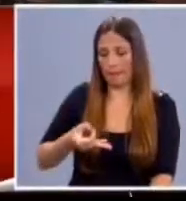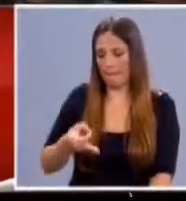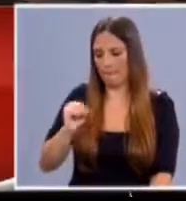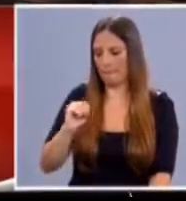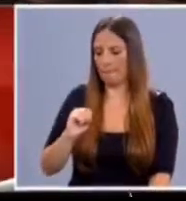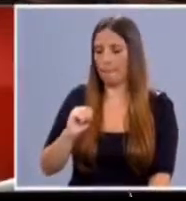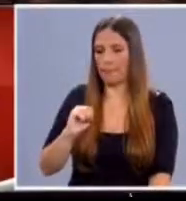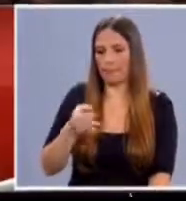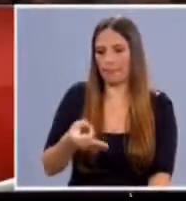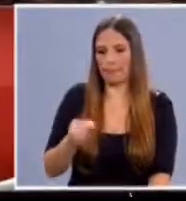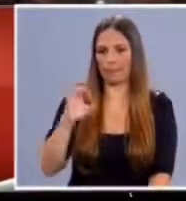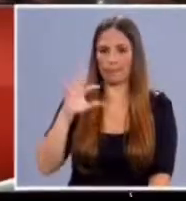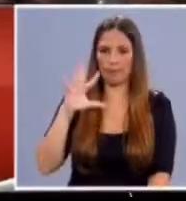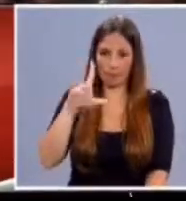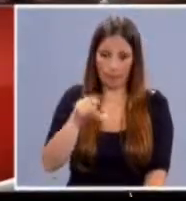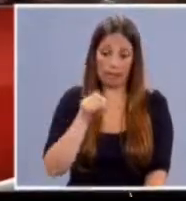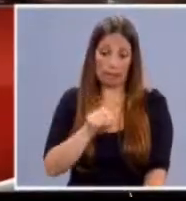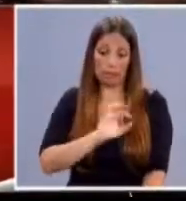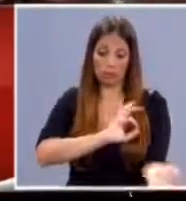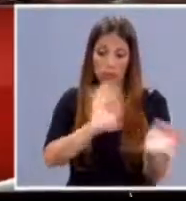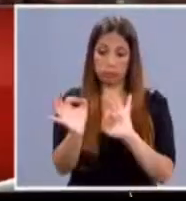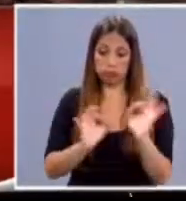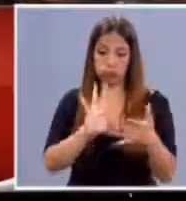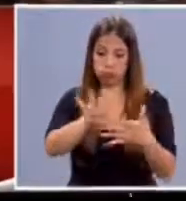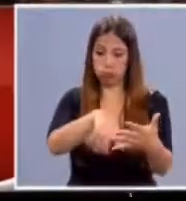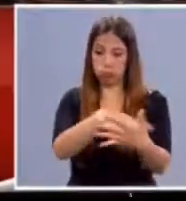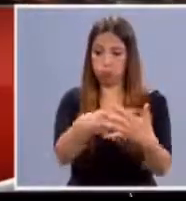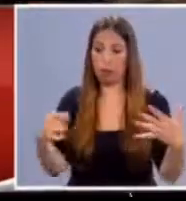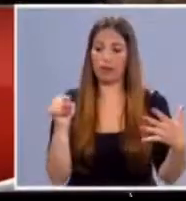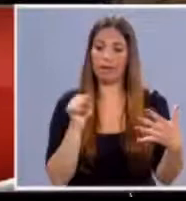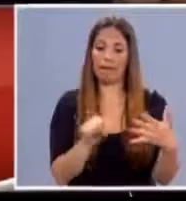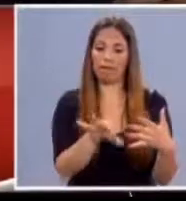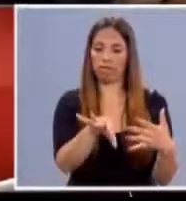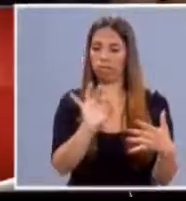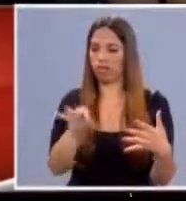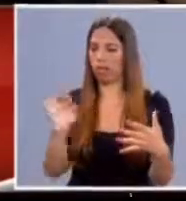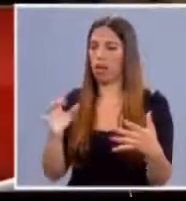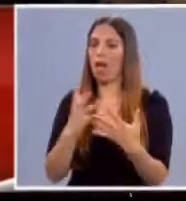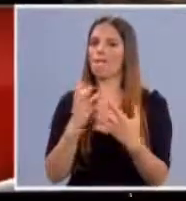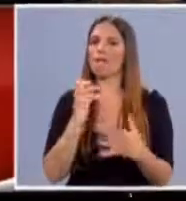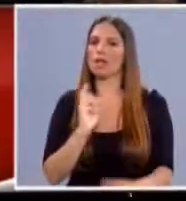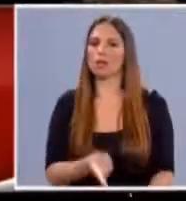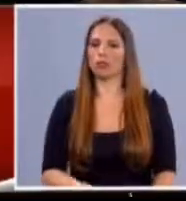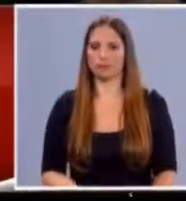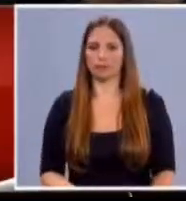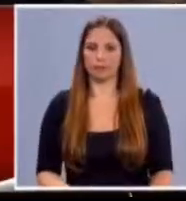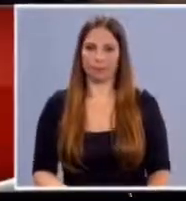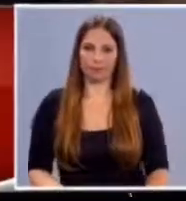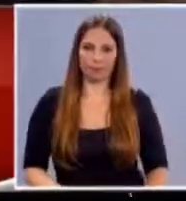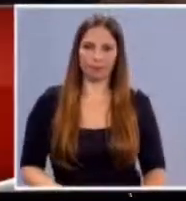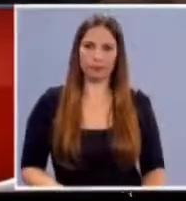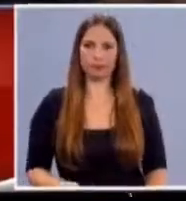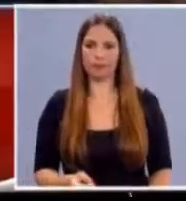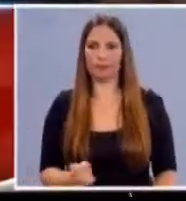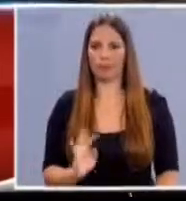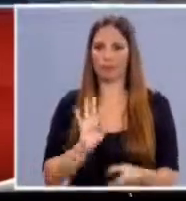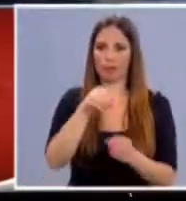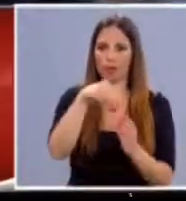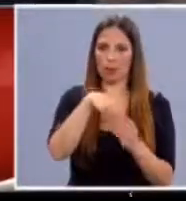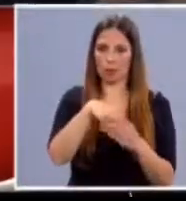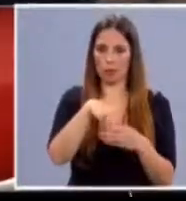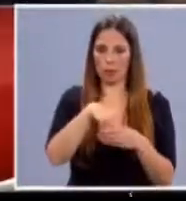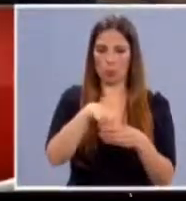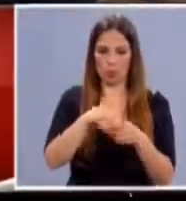competente e adequado plano de segurança. Entre as diversas medidas de segurança asseguradas, salientam-se as seguintes. A implementação de um